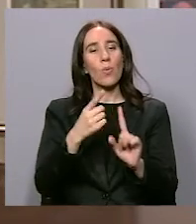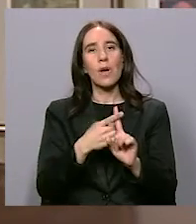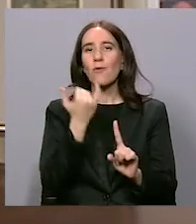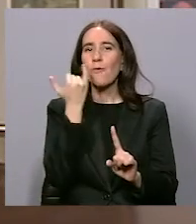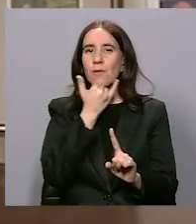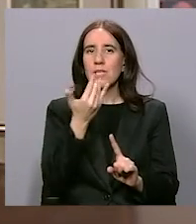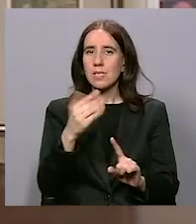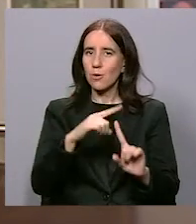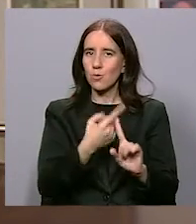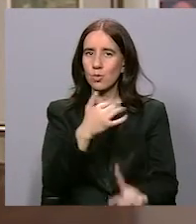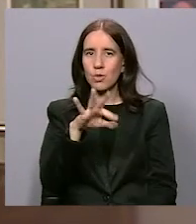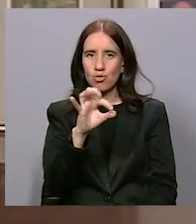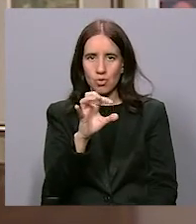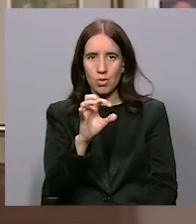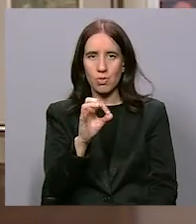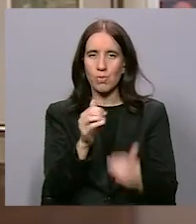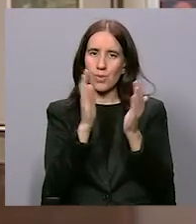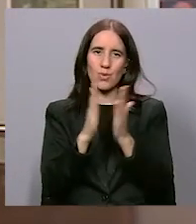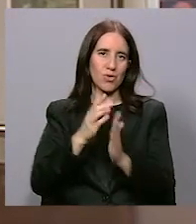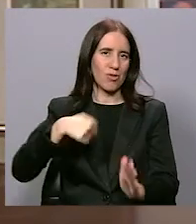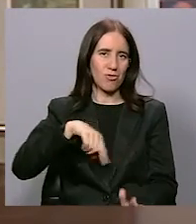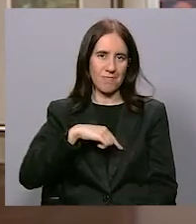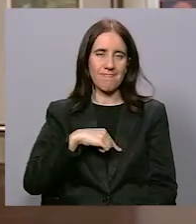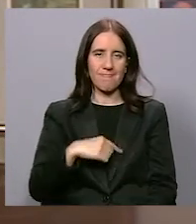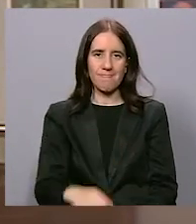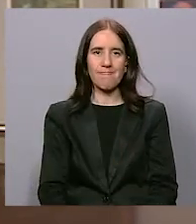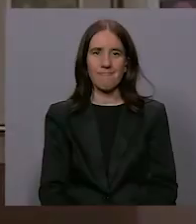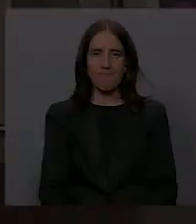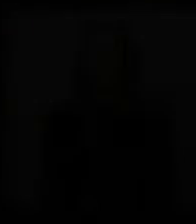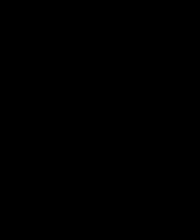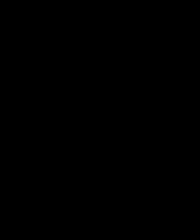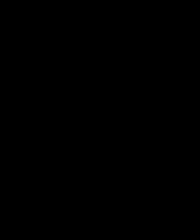sorrisão ano de 2018 para todos nós